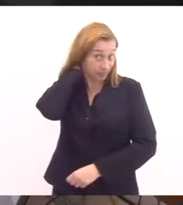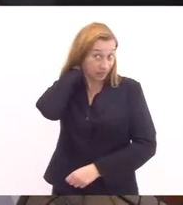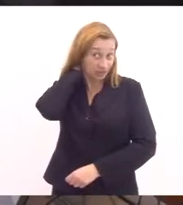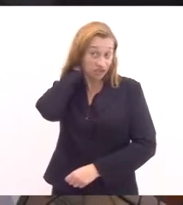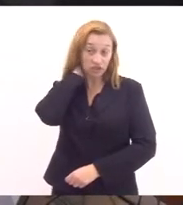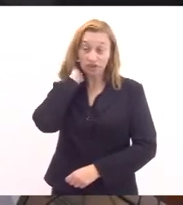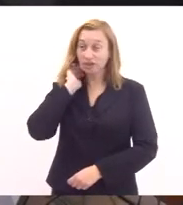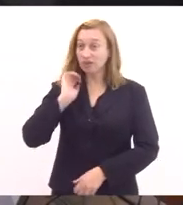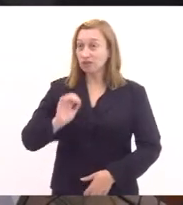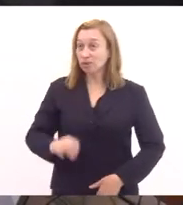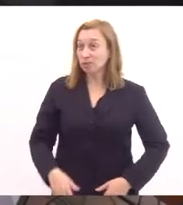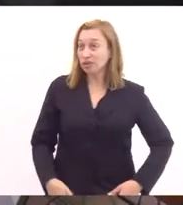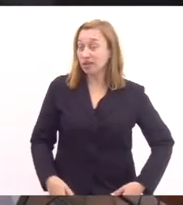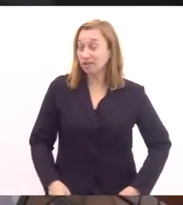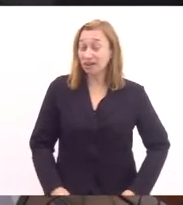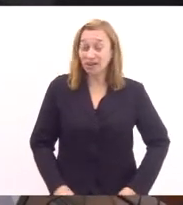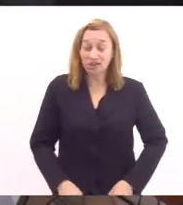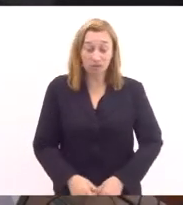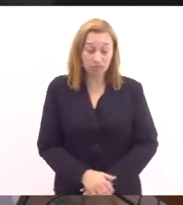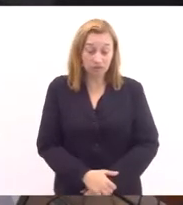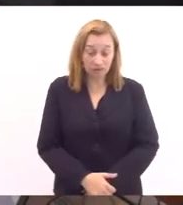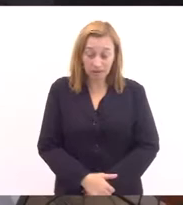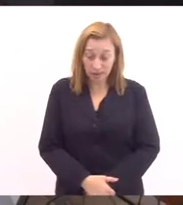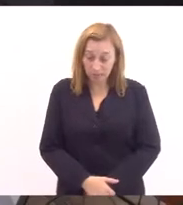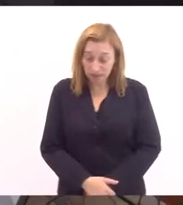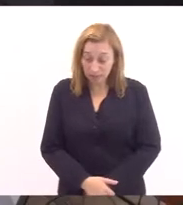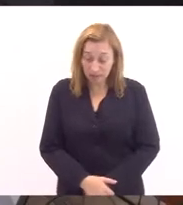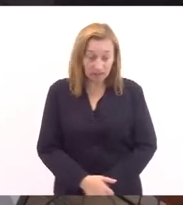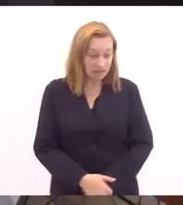E aí nós